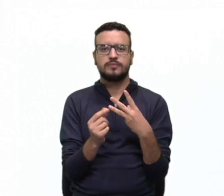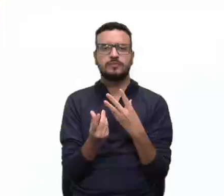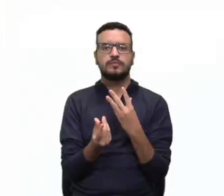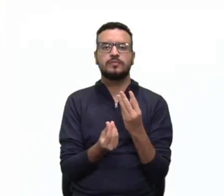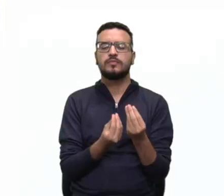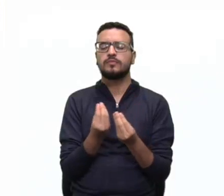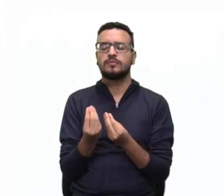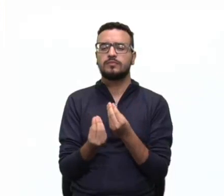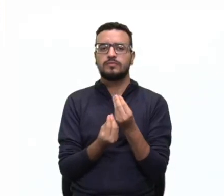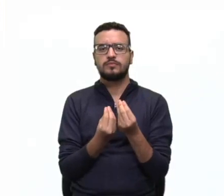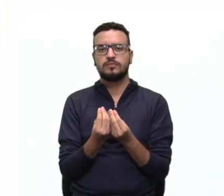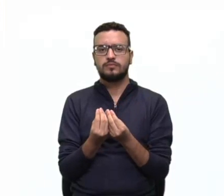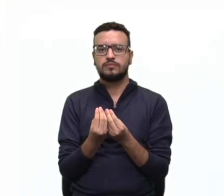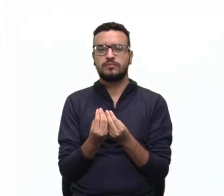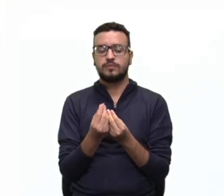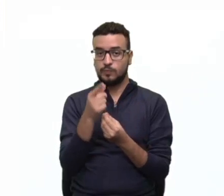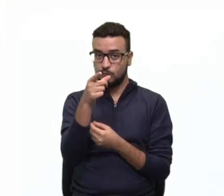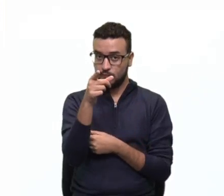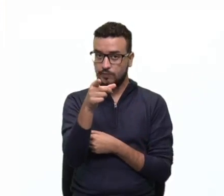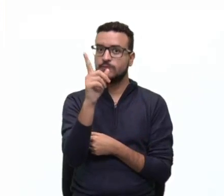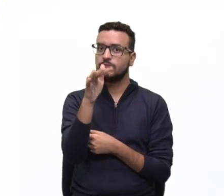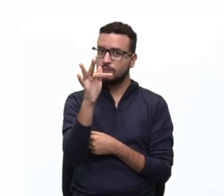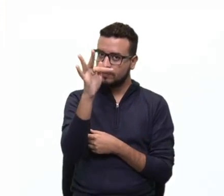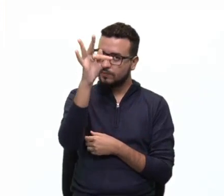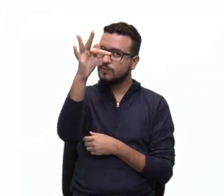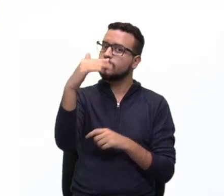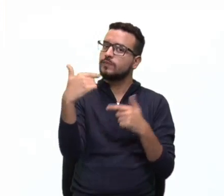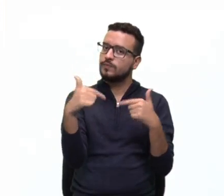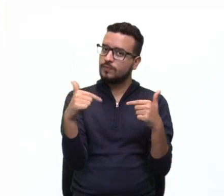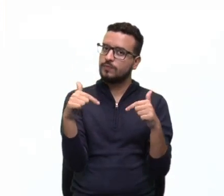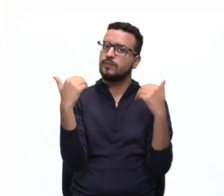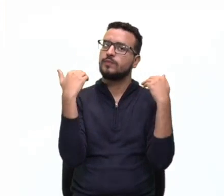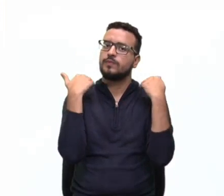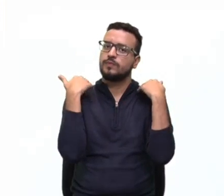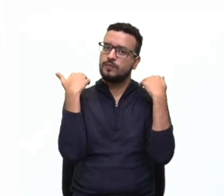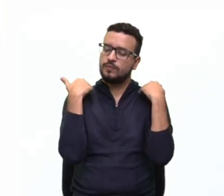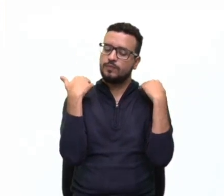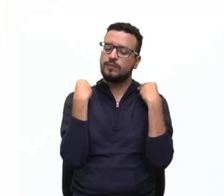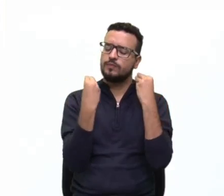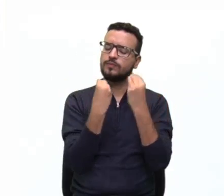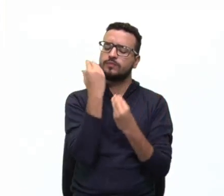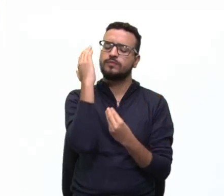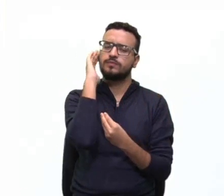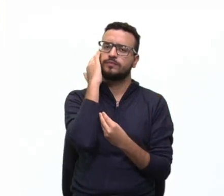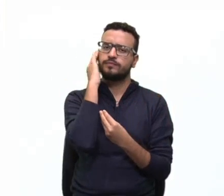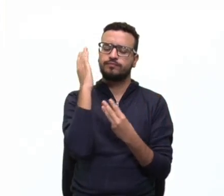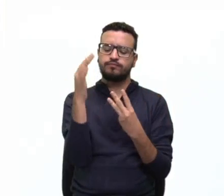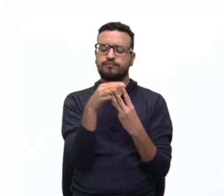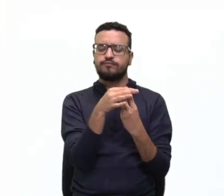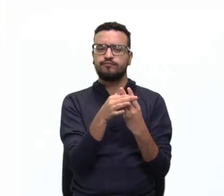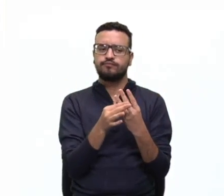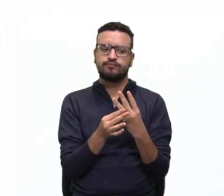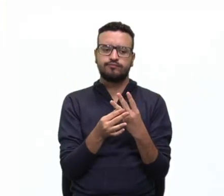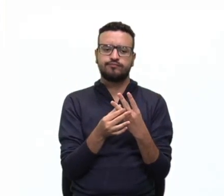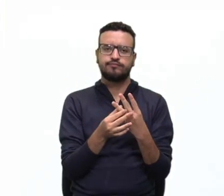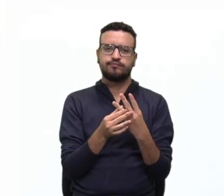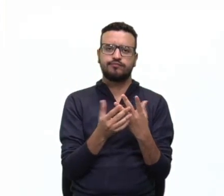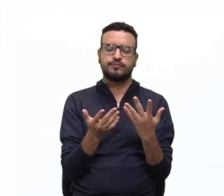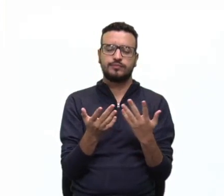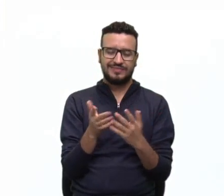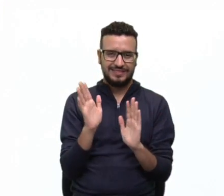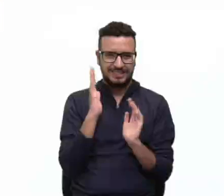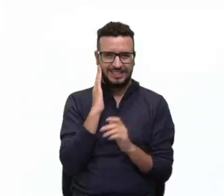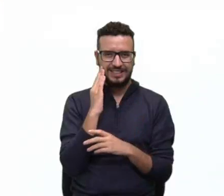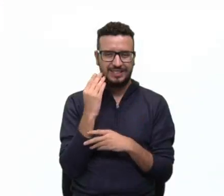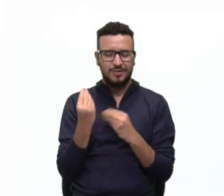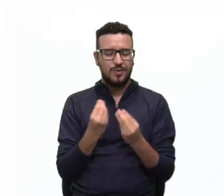Como você, enquanto futuro profissional, deve interpretar esse conhecimento? Aquela pergunta básica, quando a gente aprende um